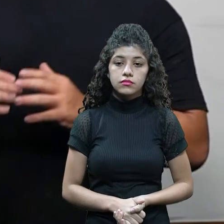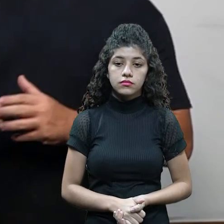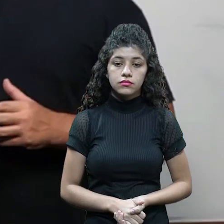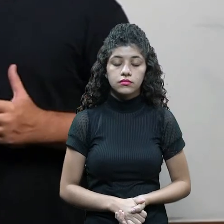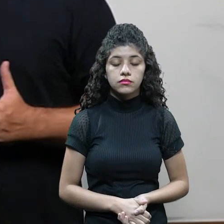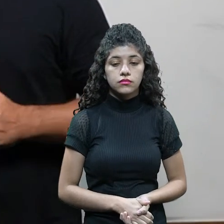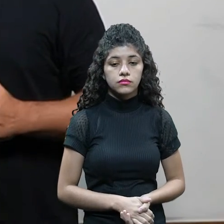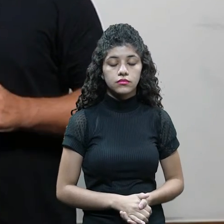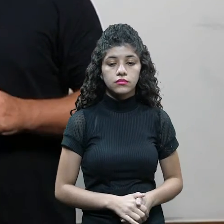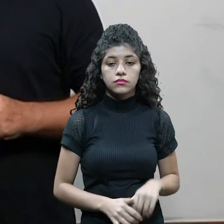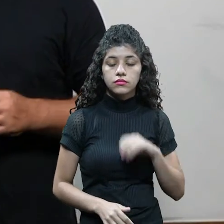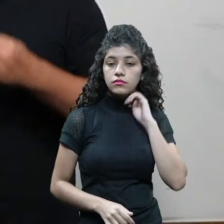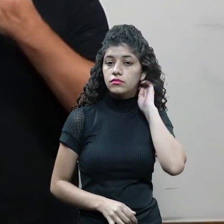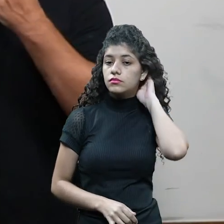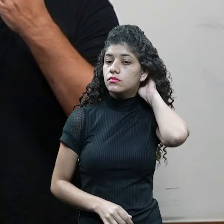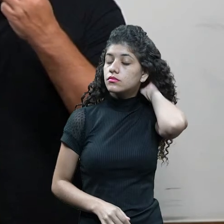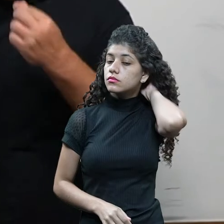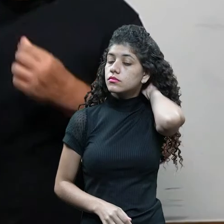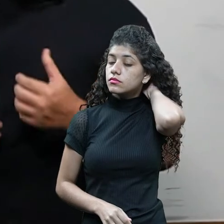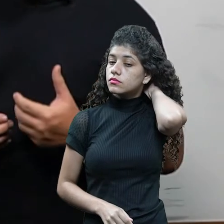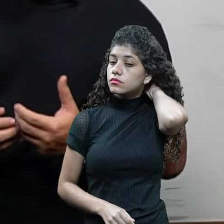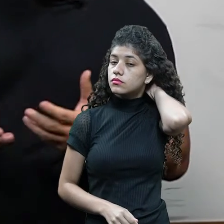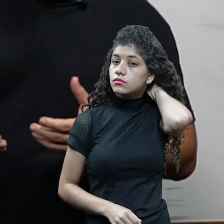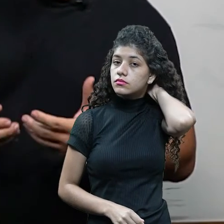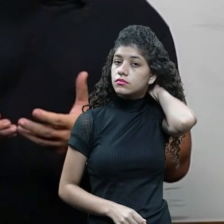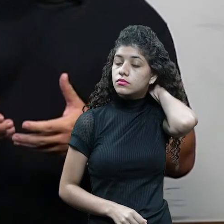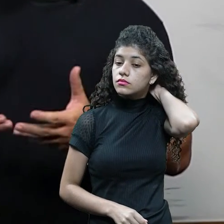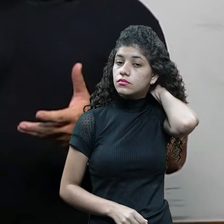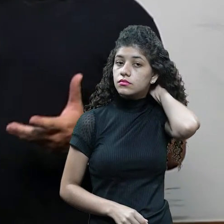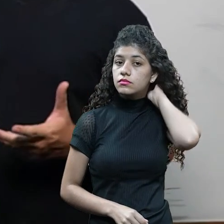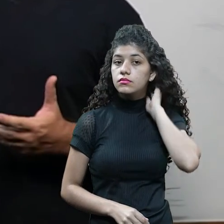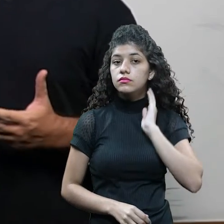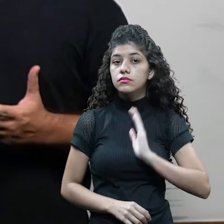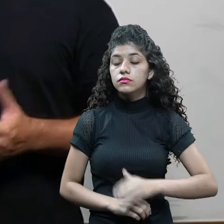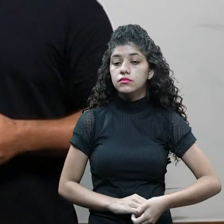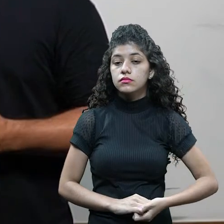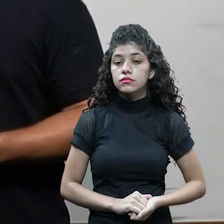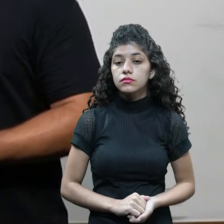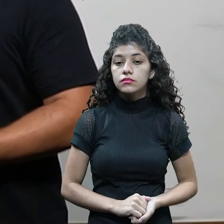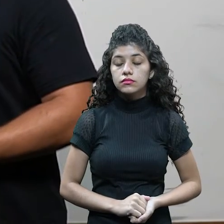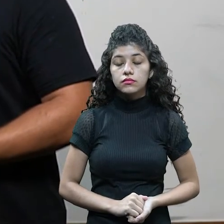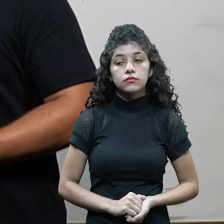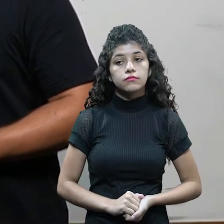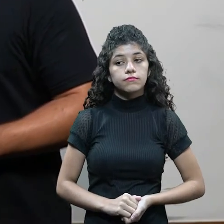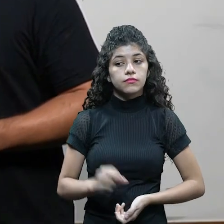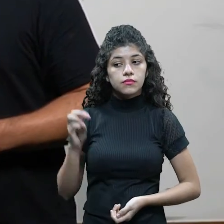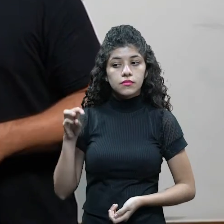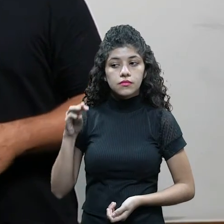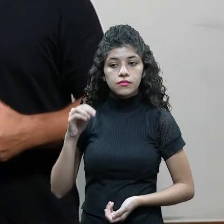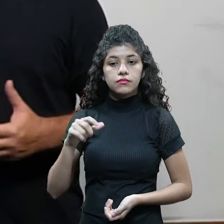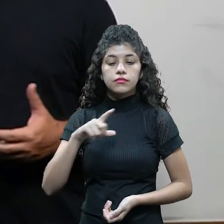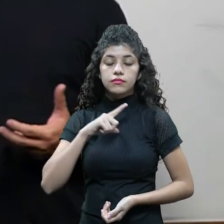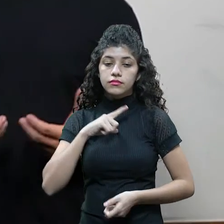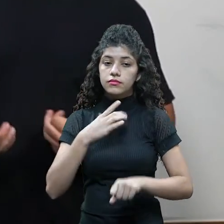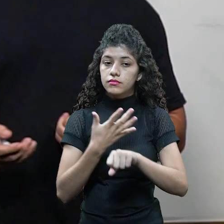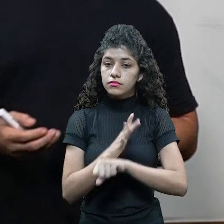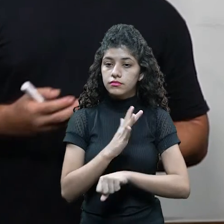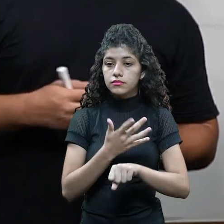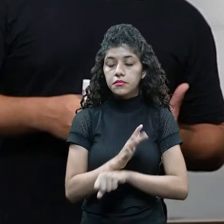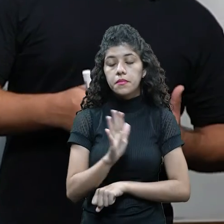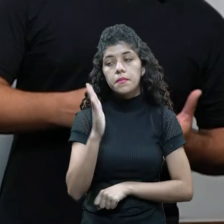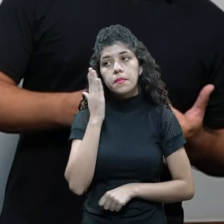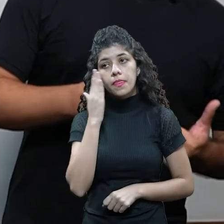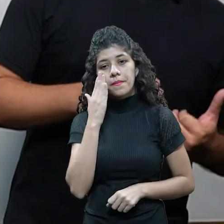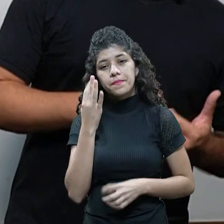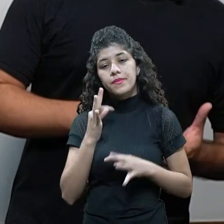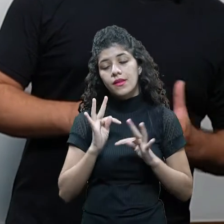de juros. É muito importante, a gente sabe que a matemática ela é recheada de cálculos, de exercícios práticos. Mas se eu não entender a teoria, eu vou